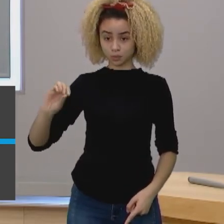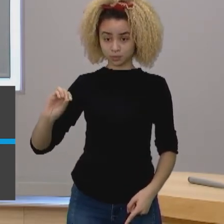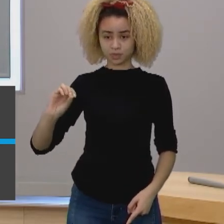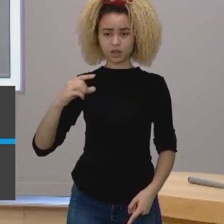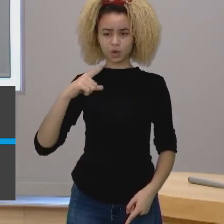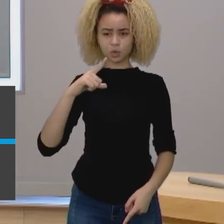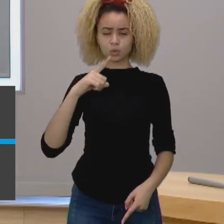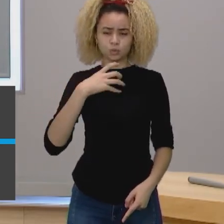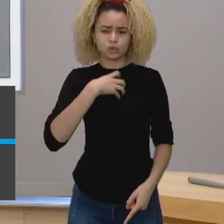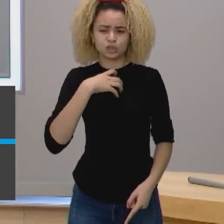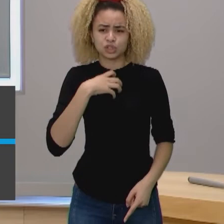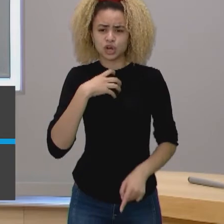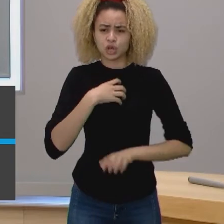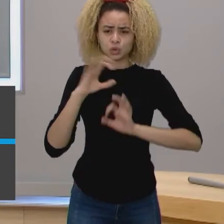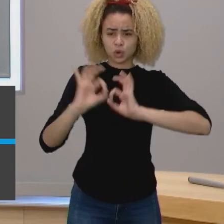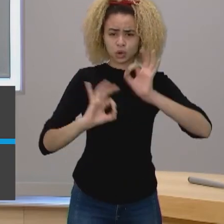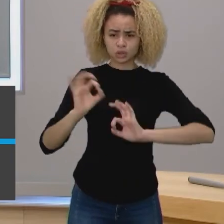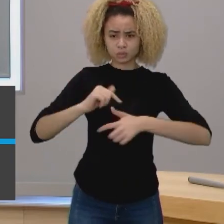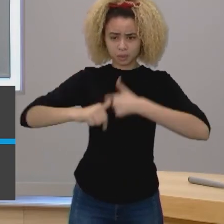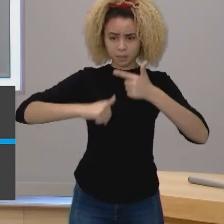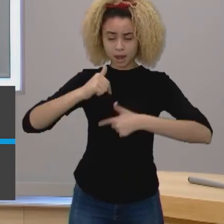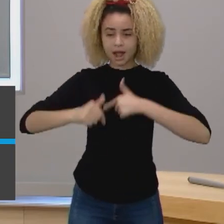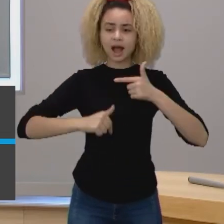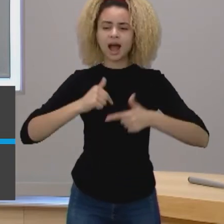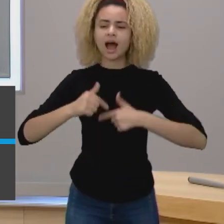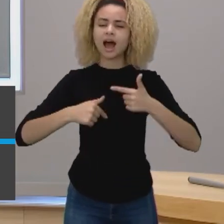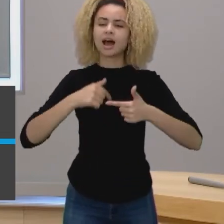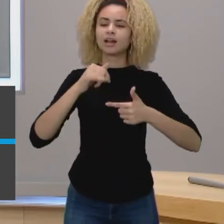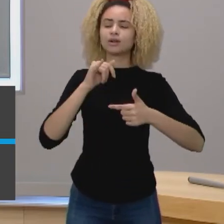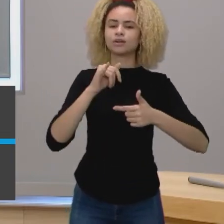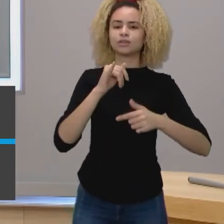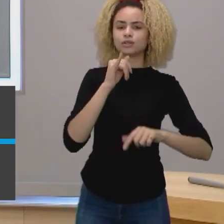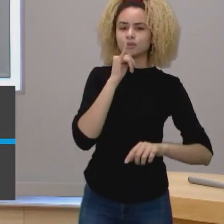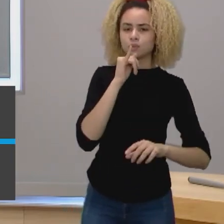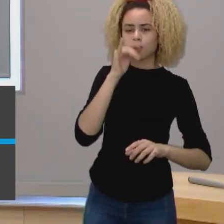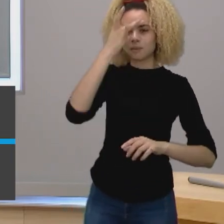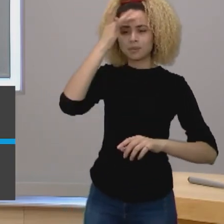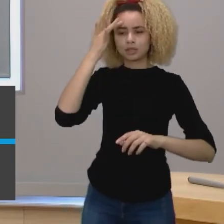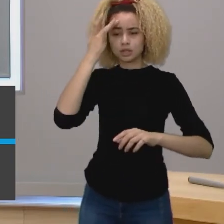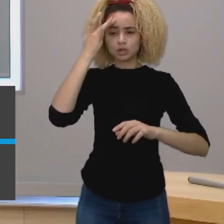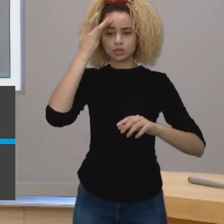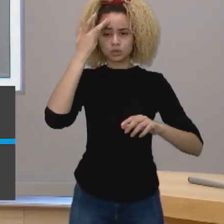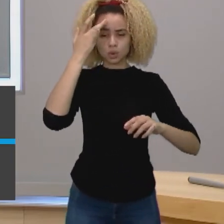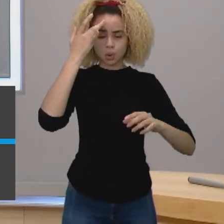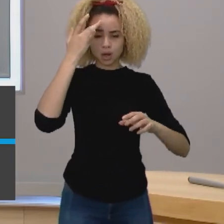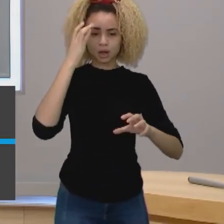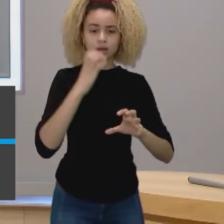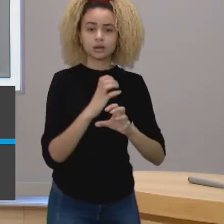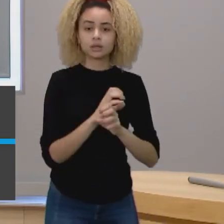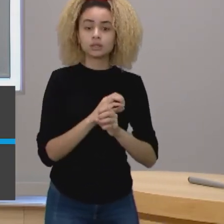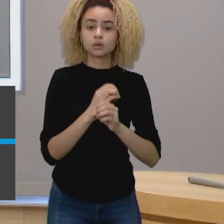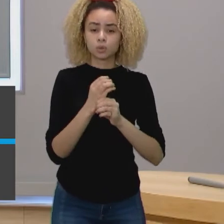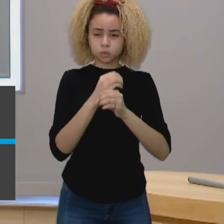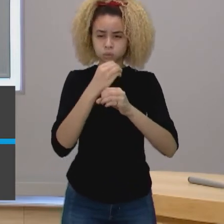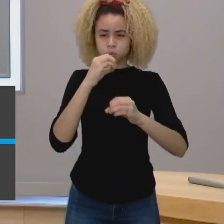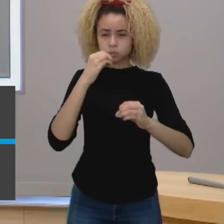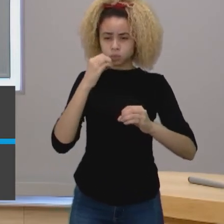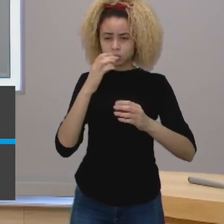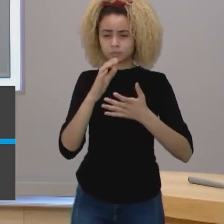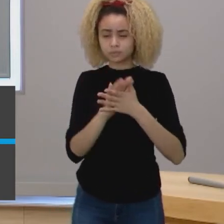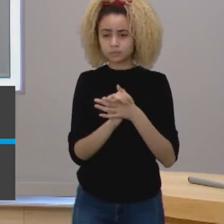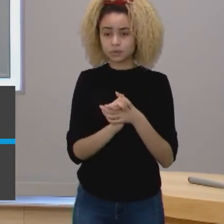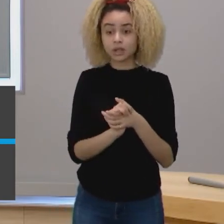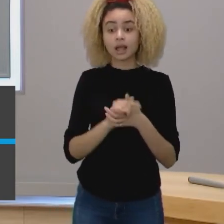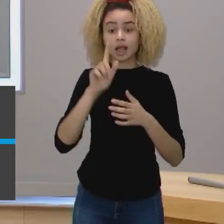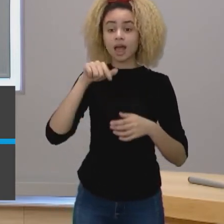que também tem a ver com um engenheiro, né, uma pessoa que se chama Ono. Então, toyotismo também é conhecido